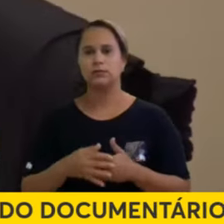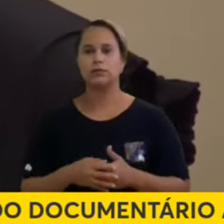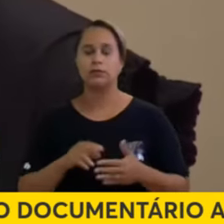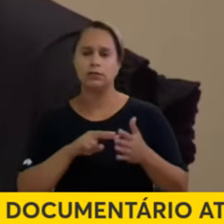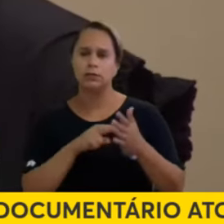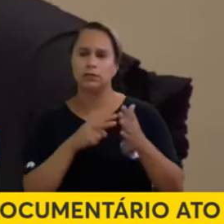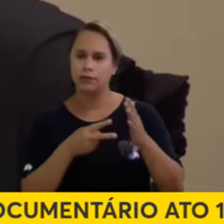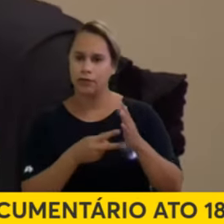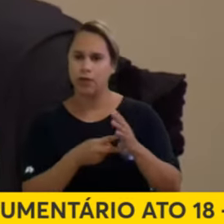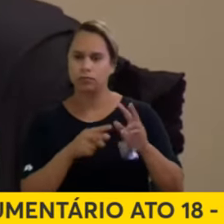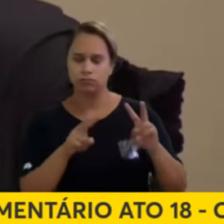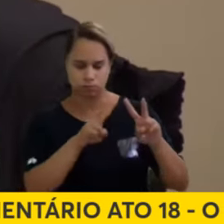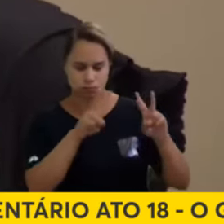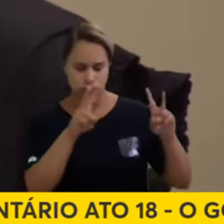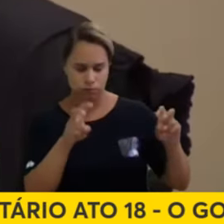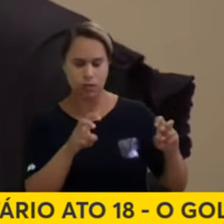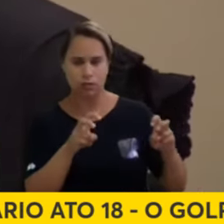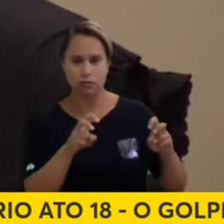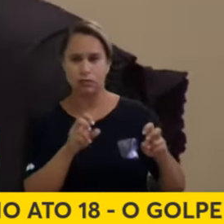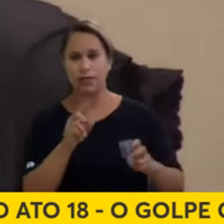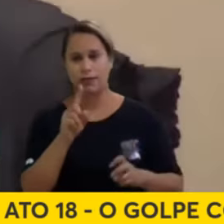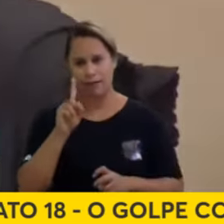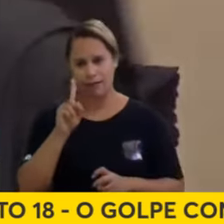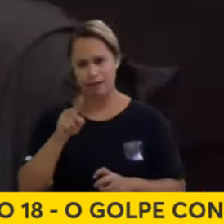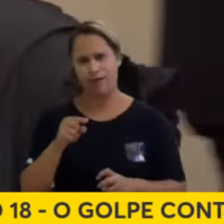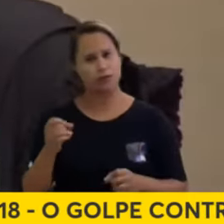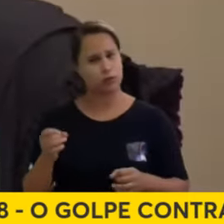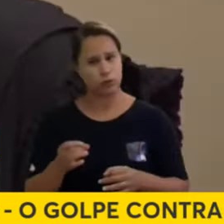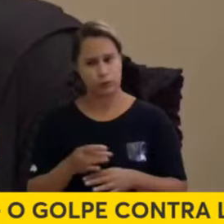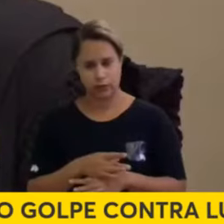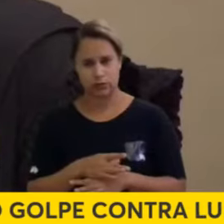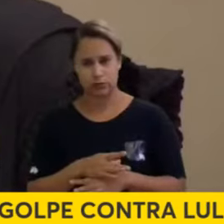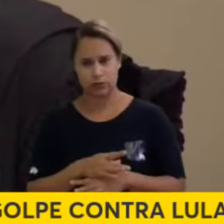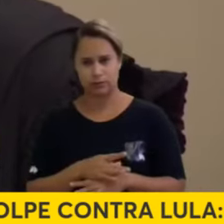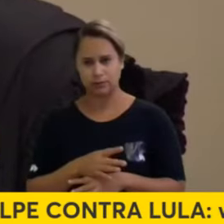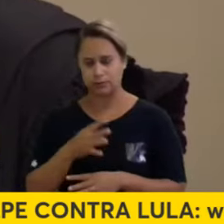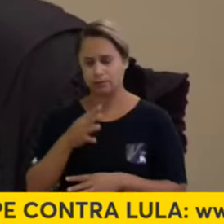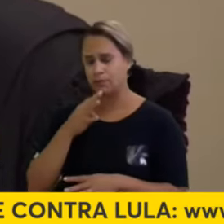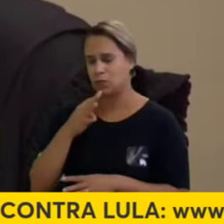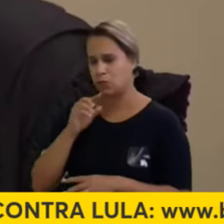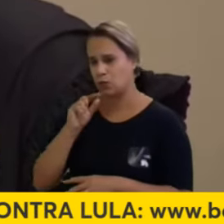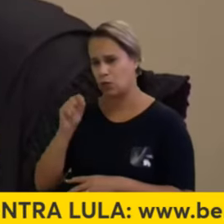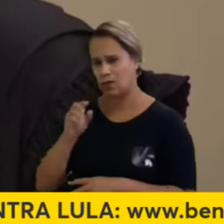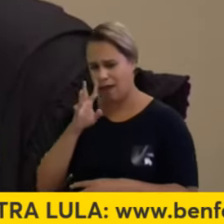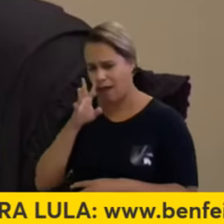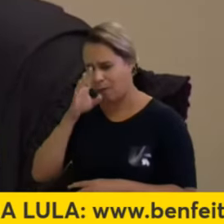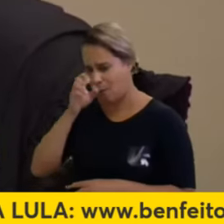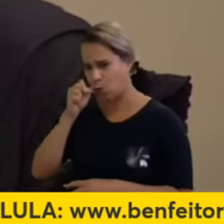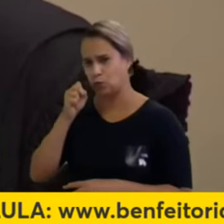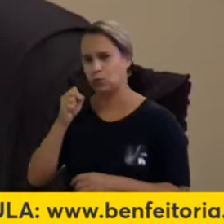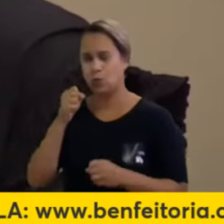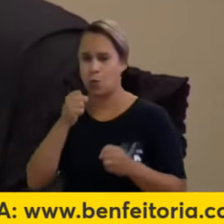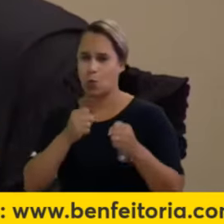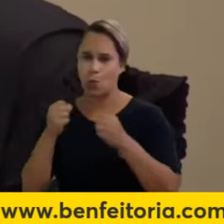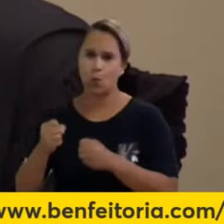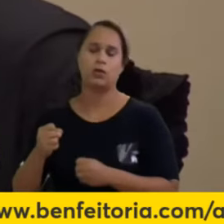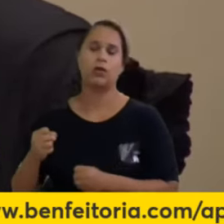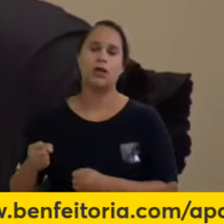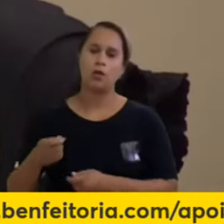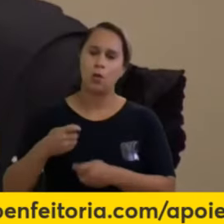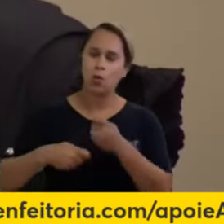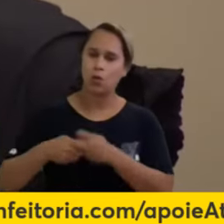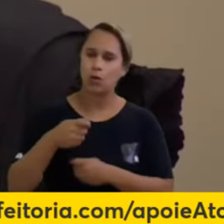Inicial é causa o suficiente para o reconhecimento do abuso do poder econômico restringindo-se ao direito de se candidatar deve se ter em